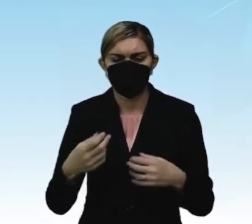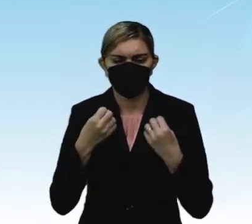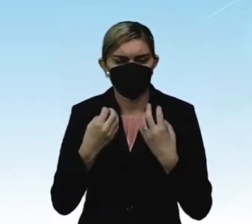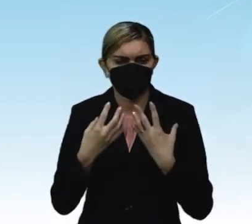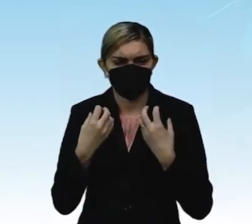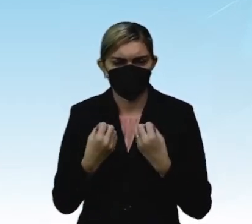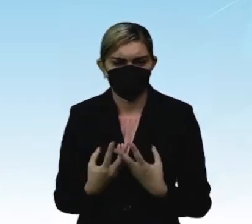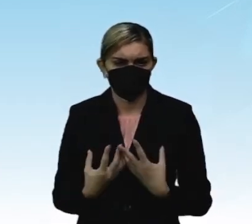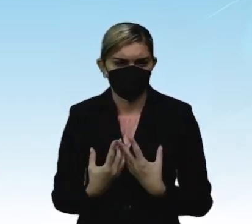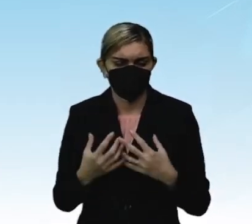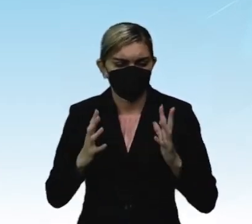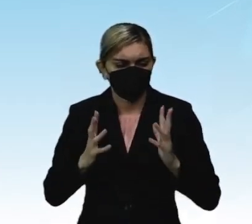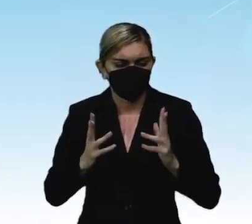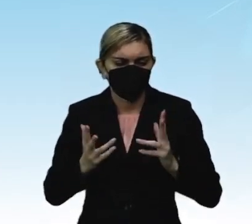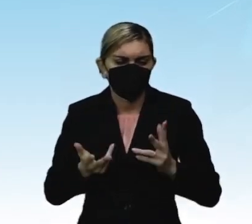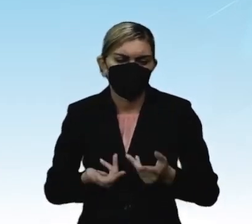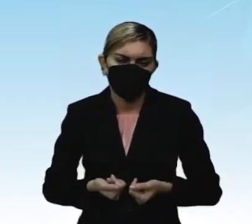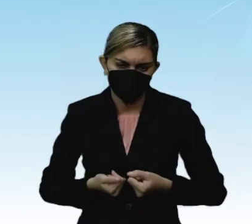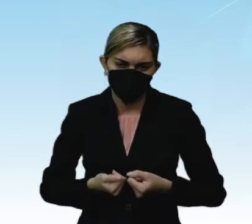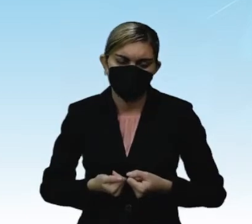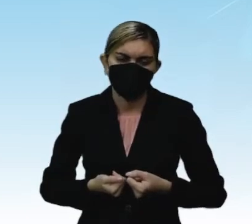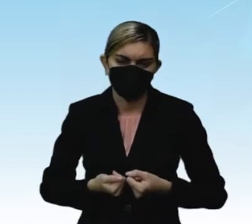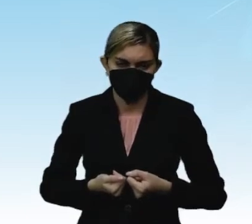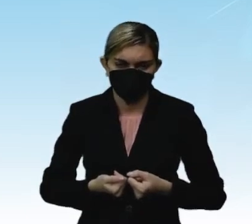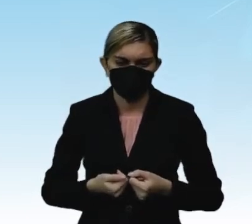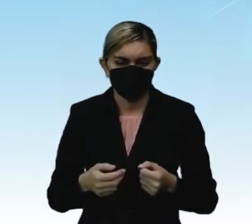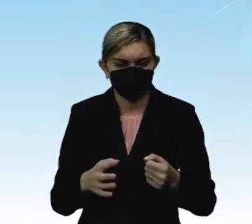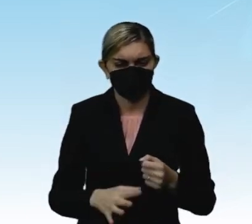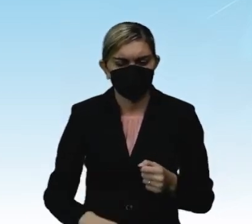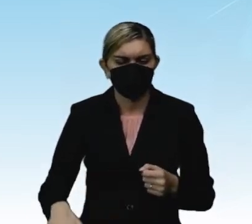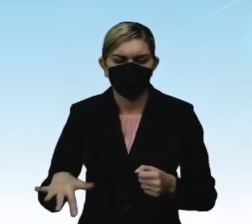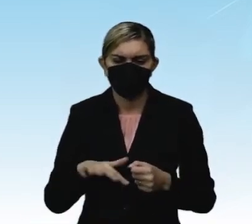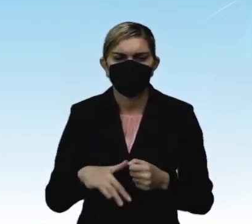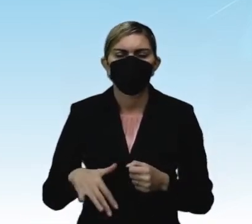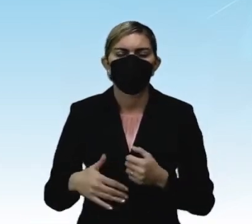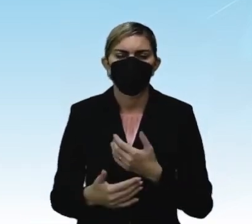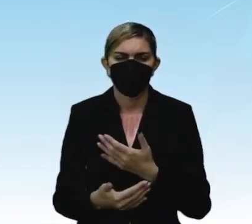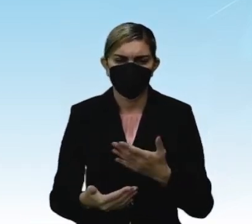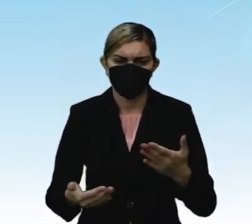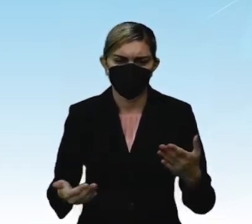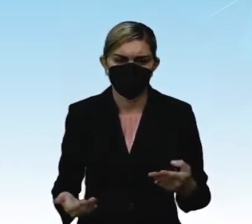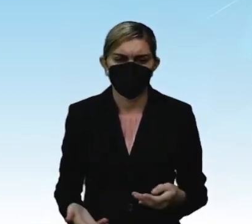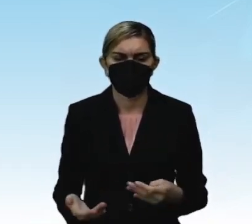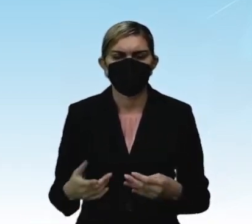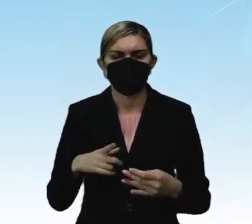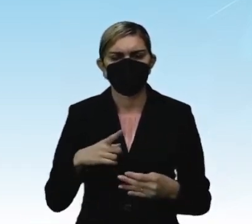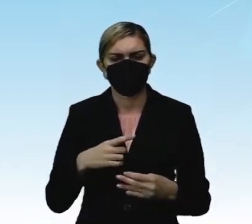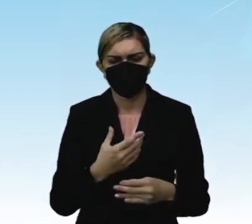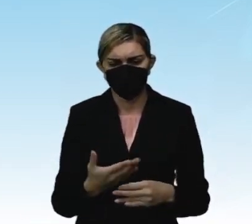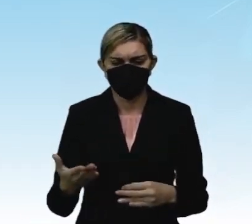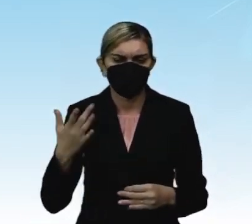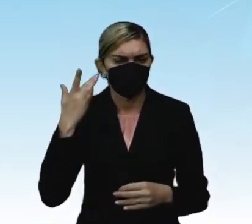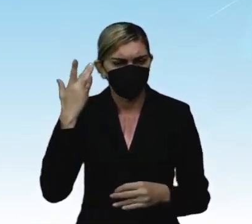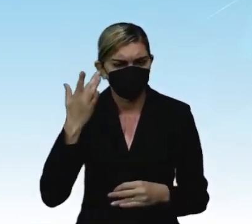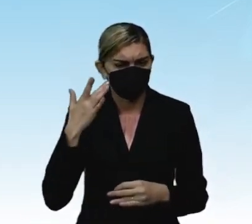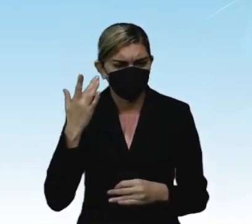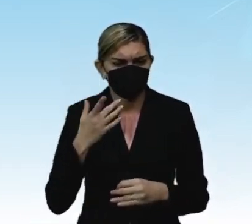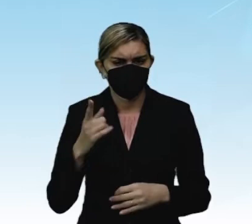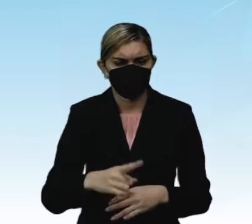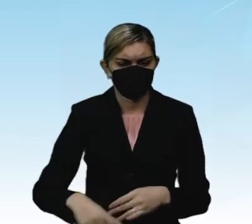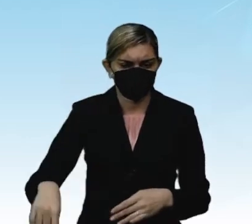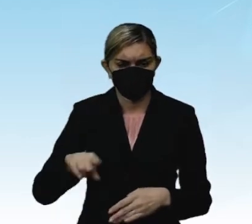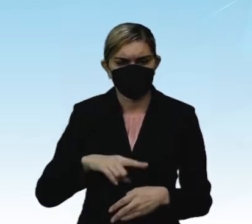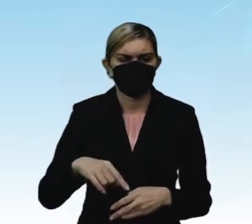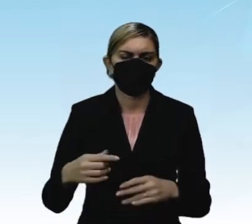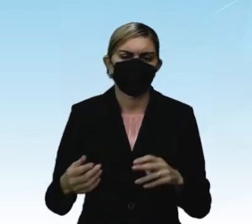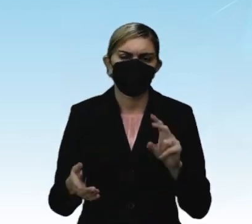para a nossa higiene pessoal. Portanto, naquela época, eles achavam que os nossos indígenas